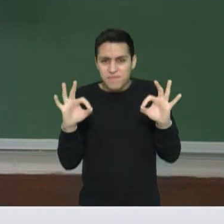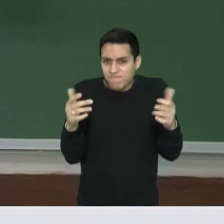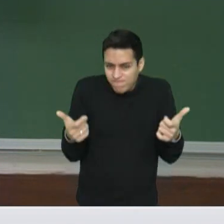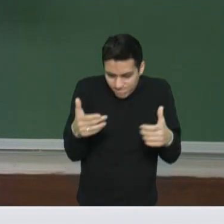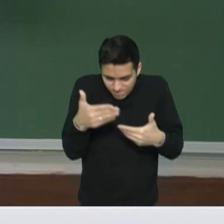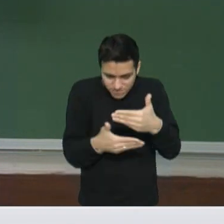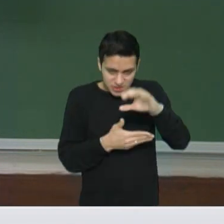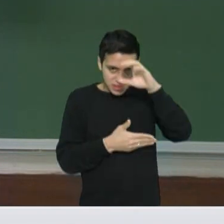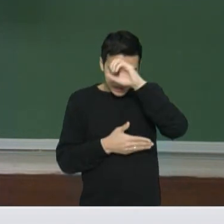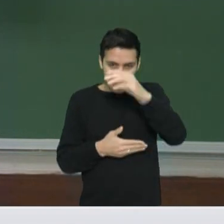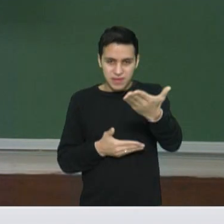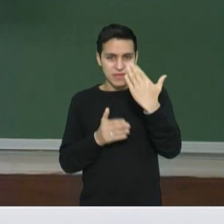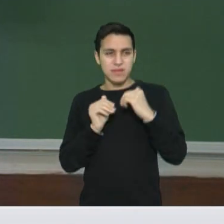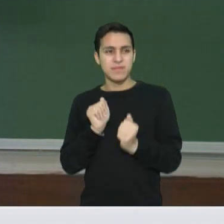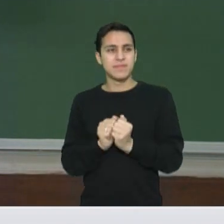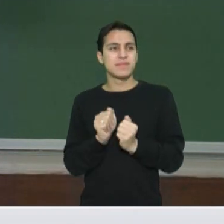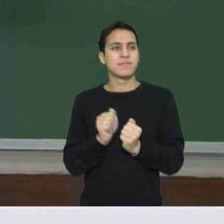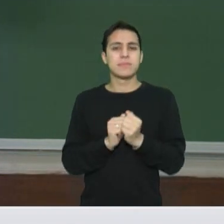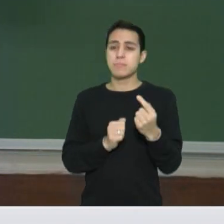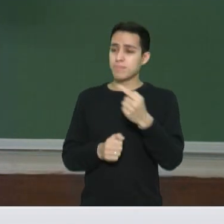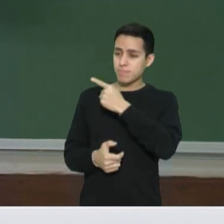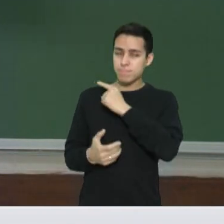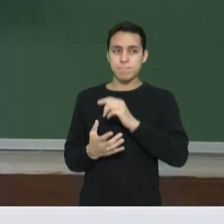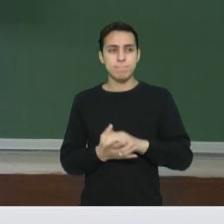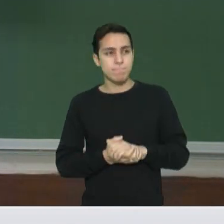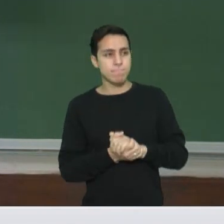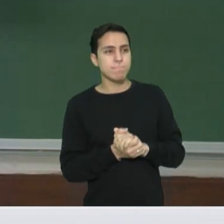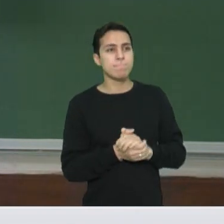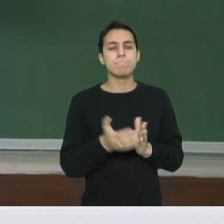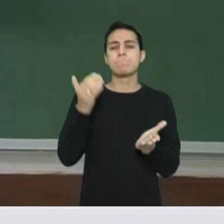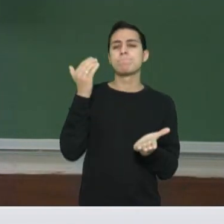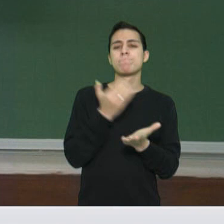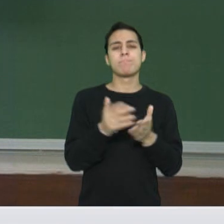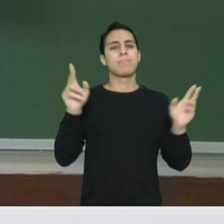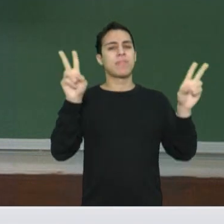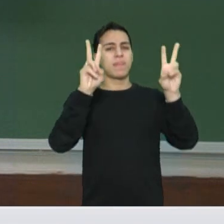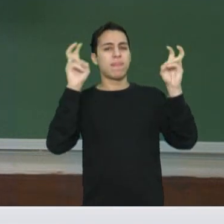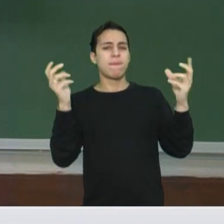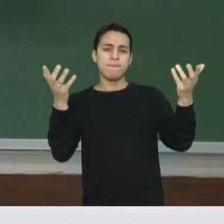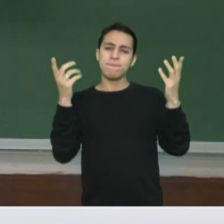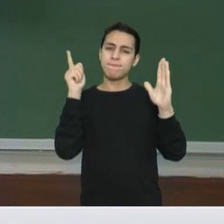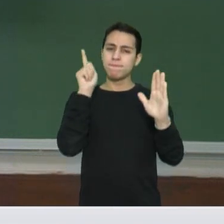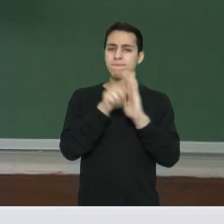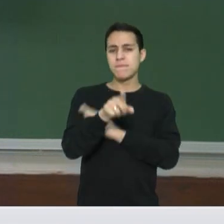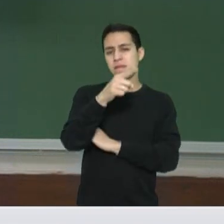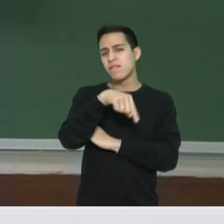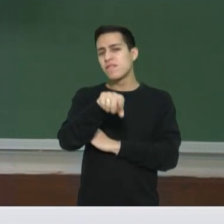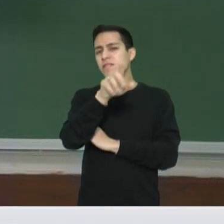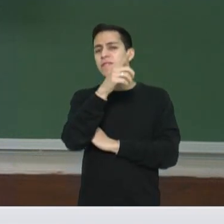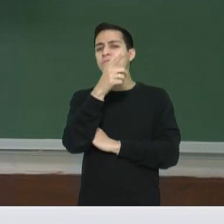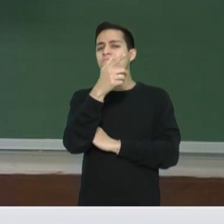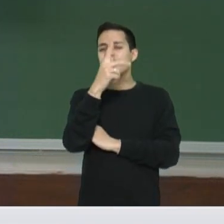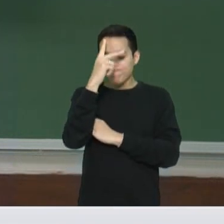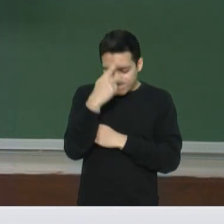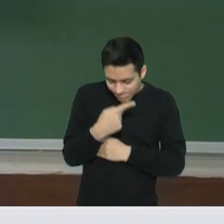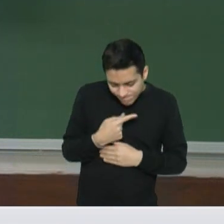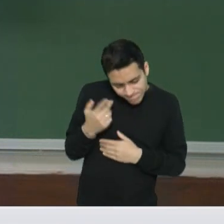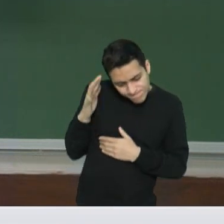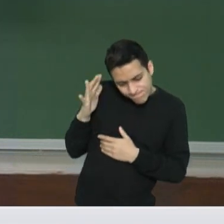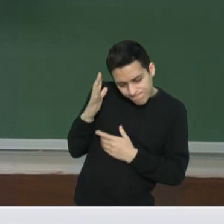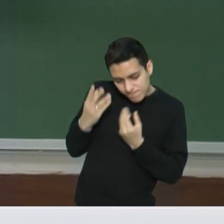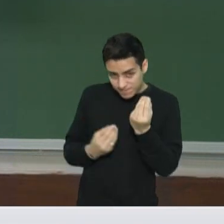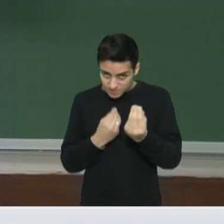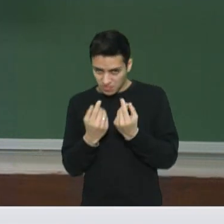seu aprendizado, então vamos lá comigo, vamos lá. Para entrar no tema, eu quero fazer uma pergunta pessoal, eu quero que você se relacione comigo aí